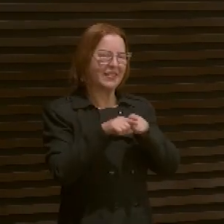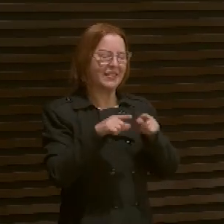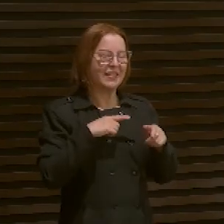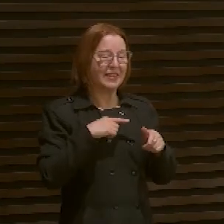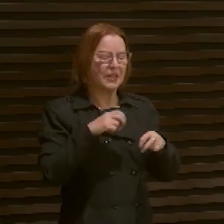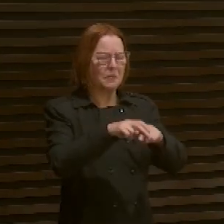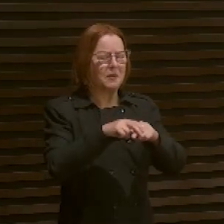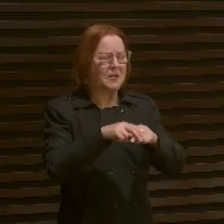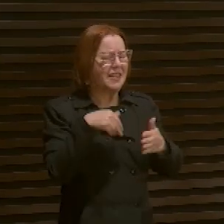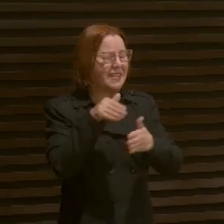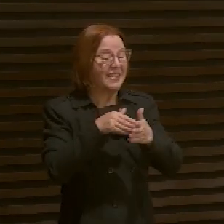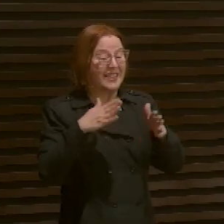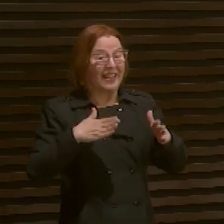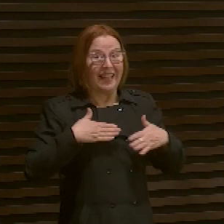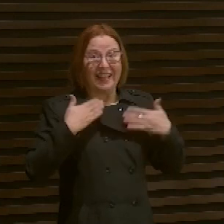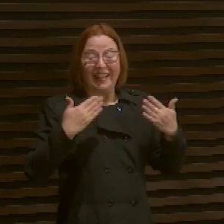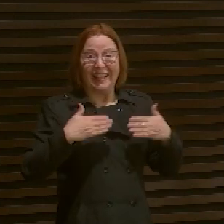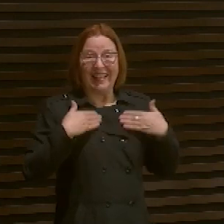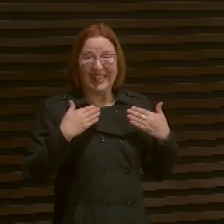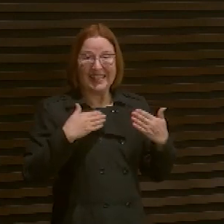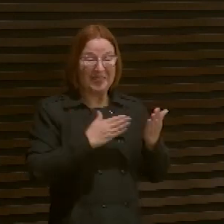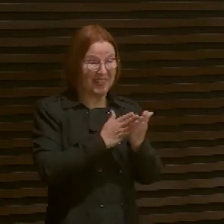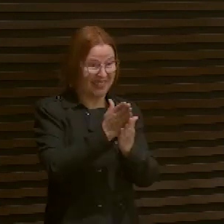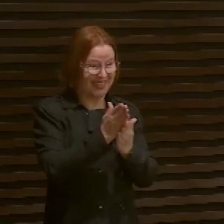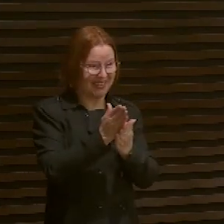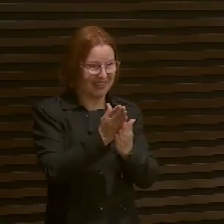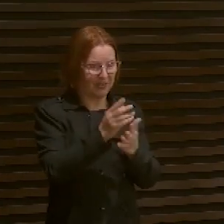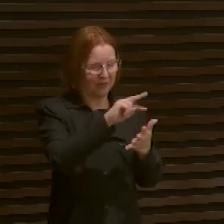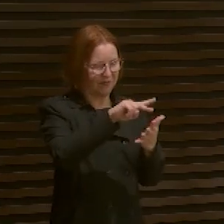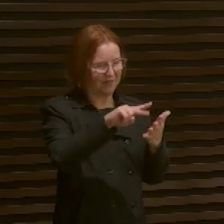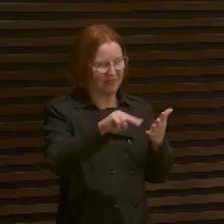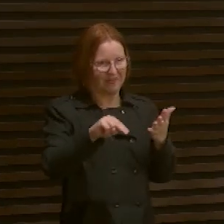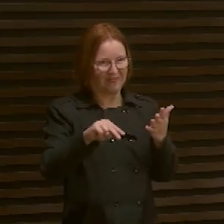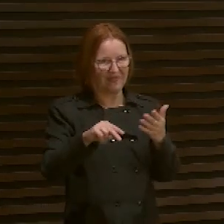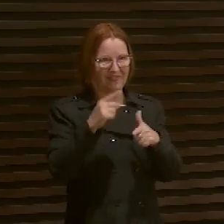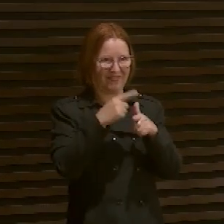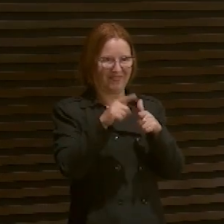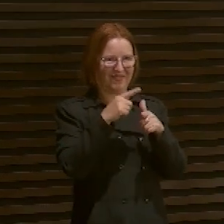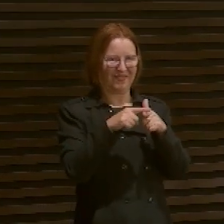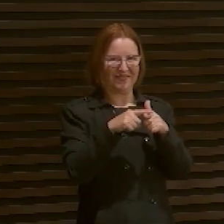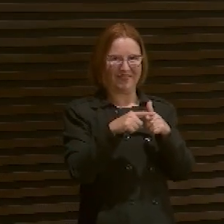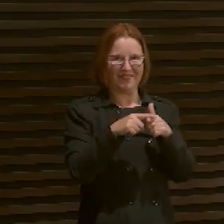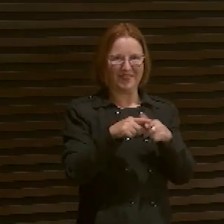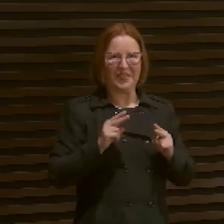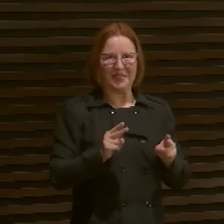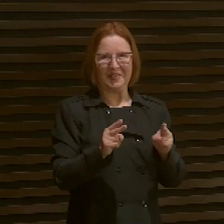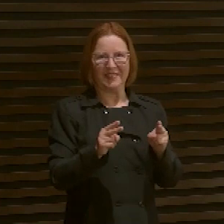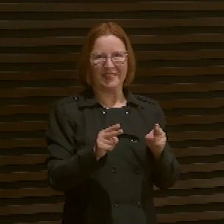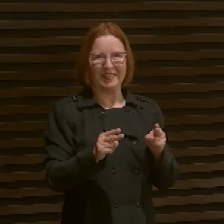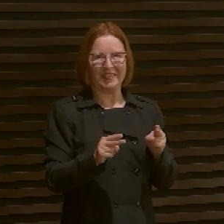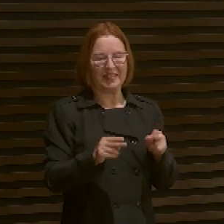toda alegria o passardes por várias provações. E ele continua dizendo